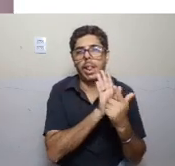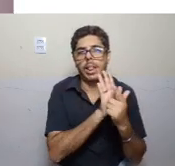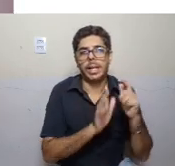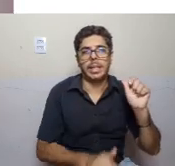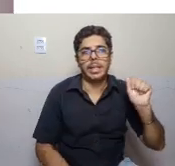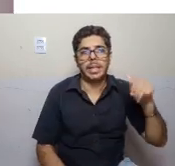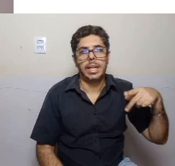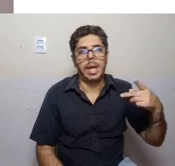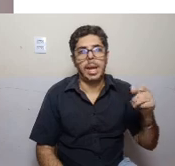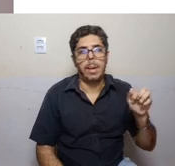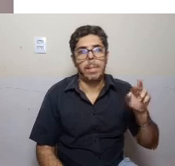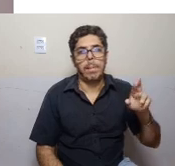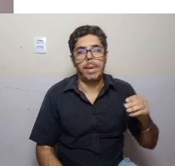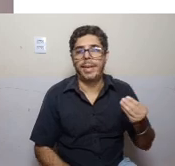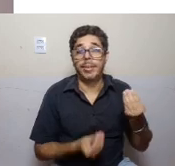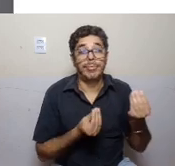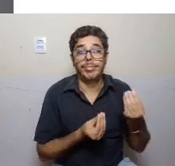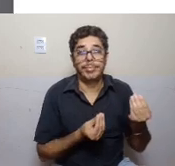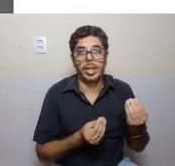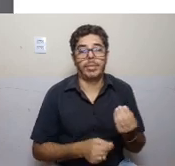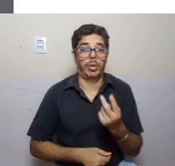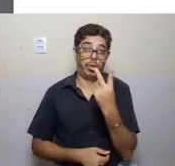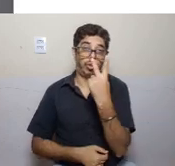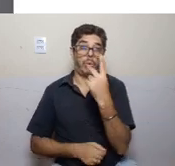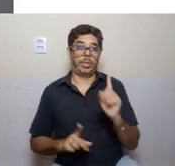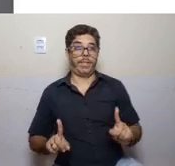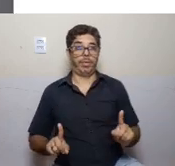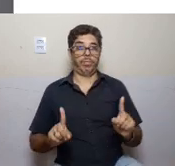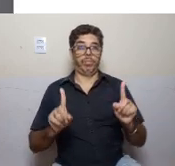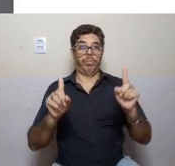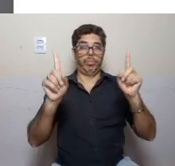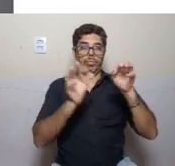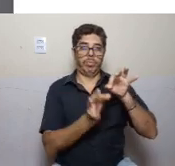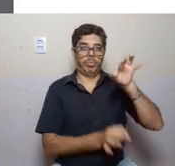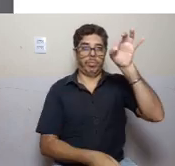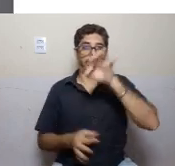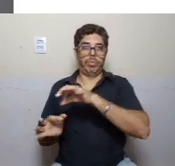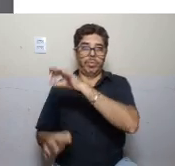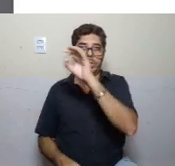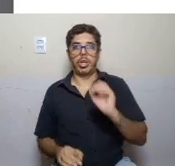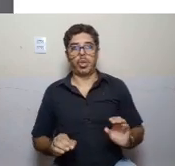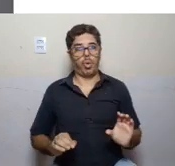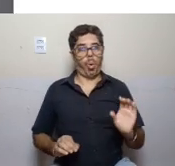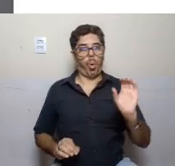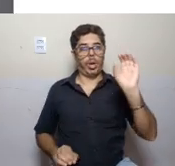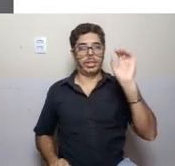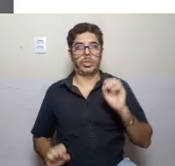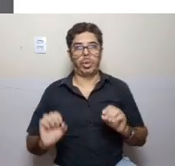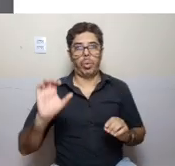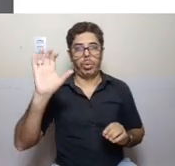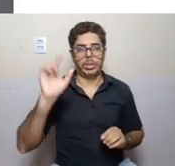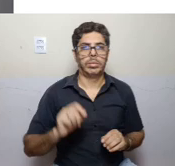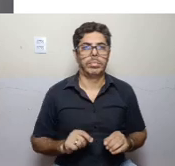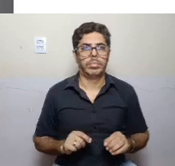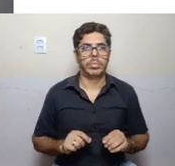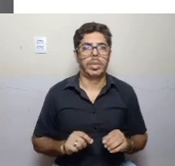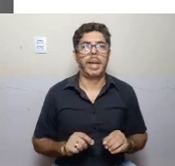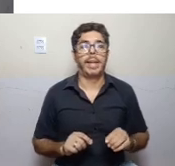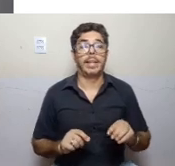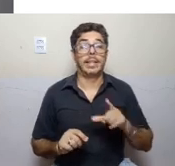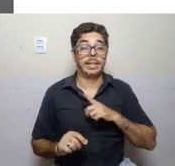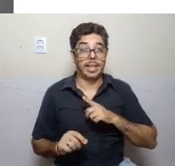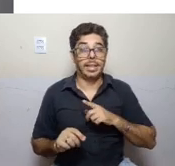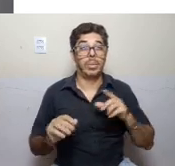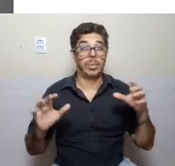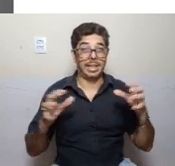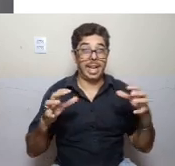Para ver como é que a lei de Ampère é estabelecida, considere dois fios conduzindo correntes. Em geral, pode haver qualquer número de correntes. Ao redor